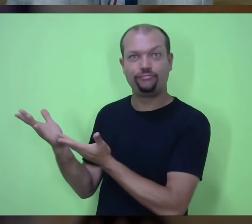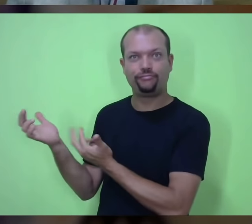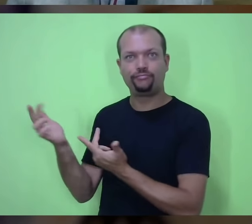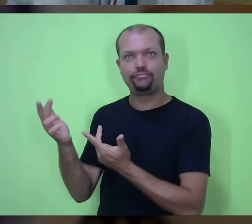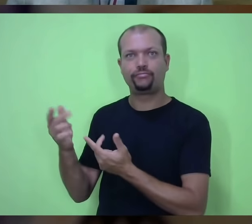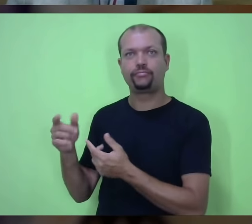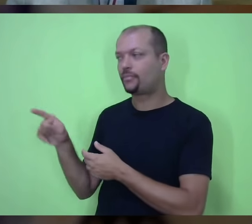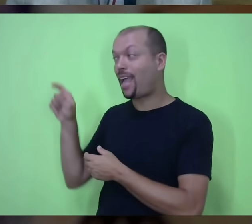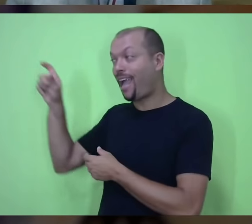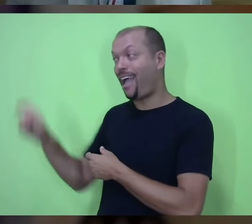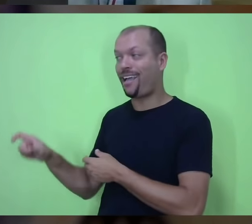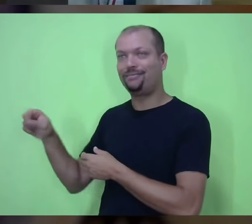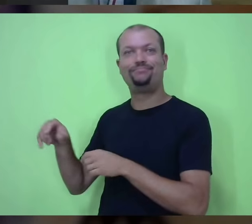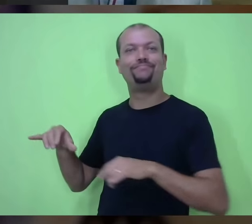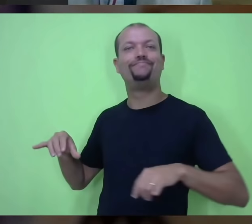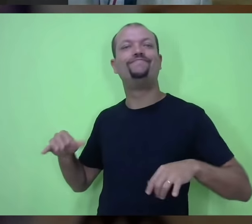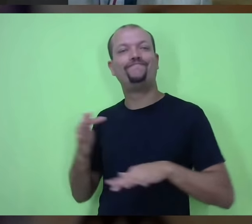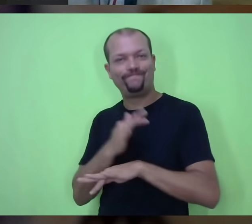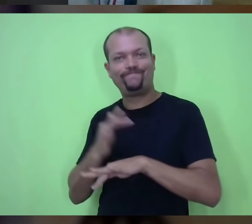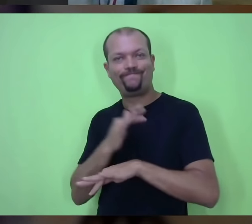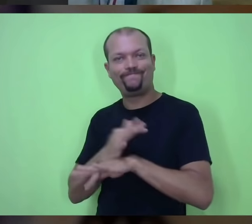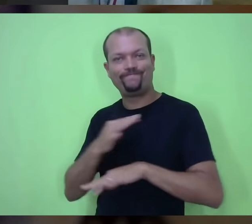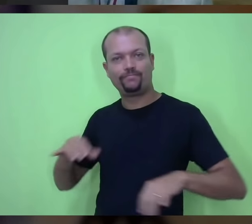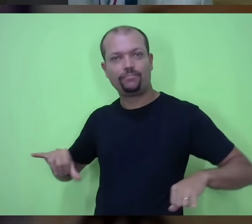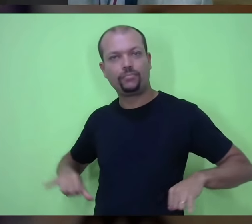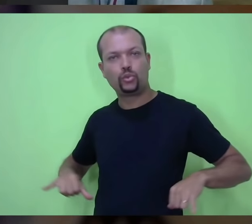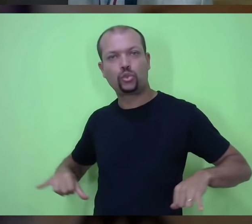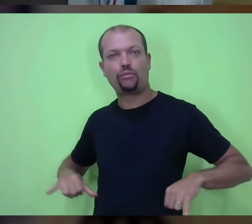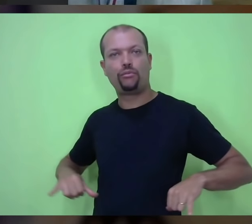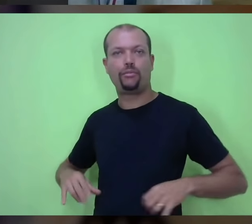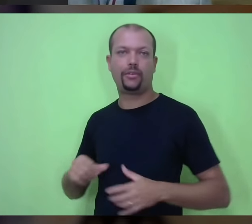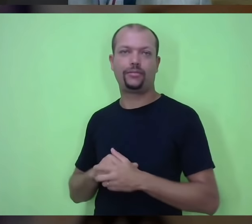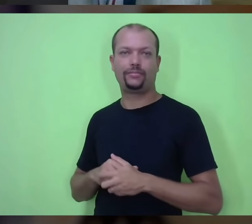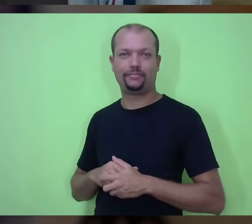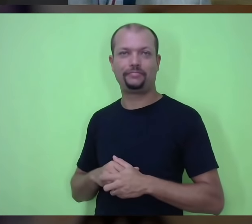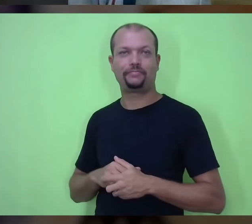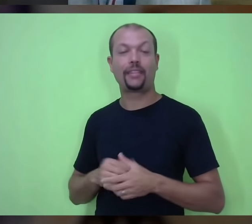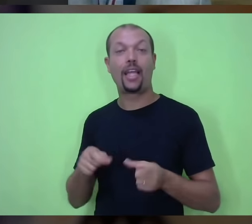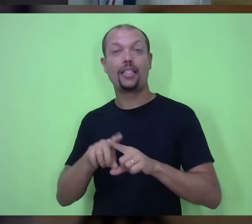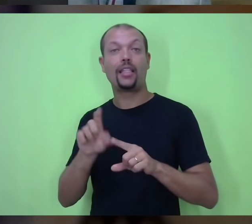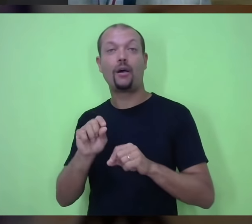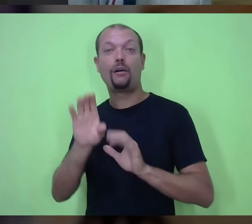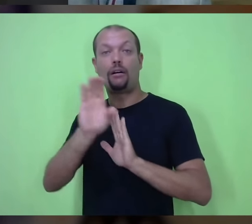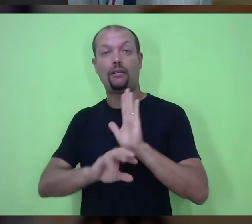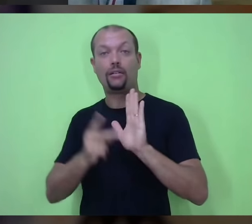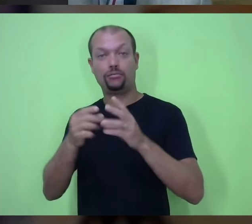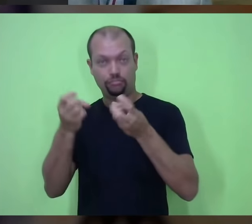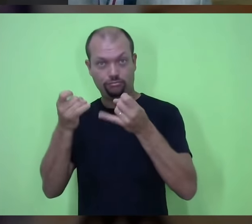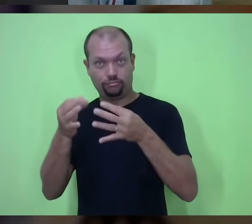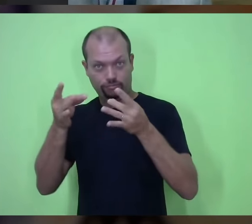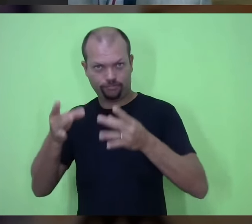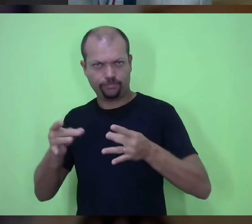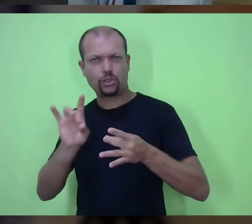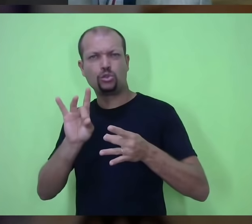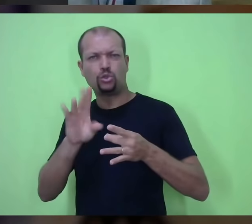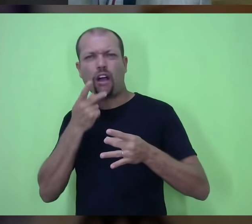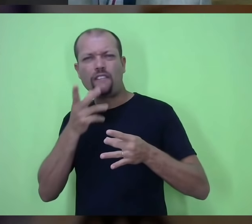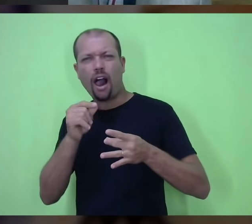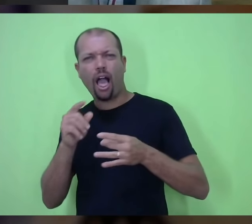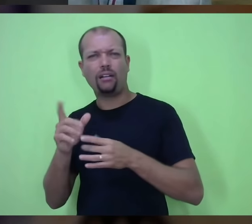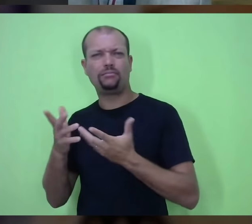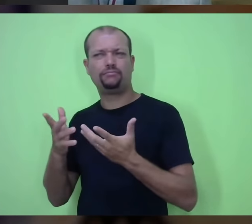é o seu sofrimento. Ele partilha dos nossos sofrimentos, isso vai ser dito no capítulo 2, mas ele não só partilha